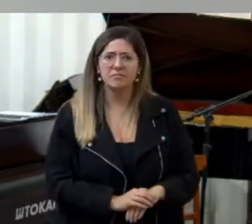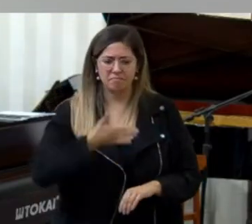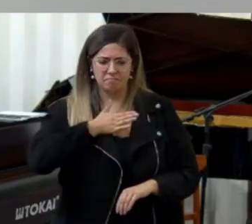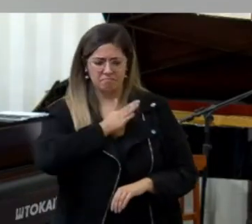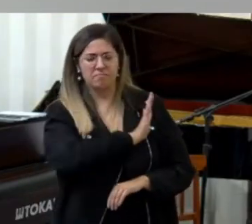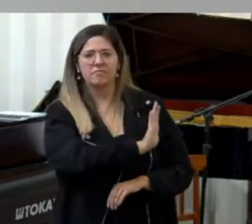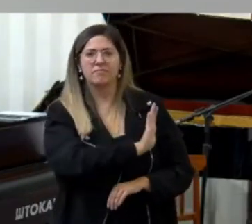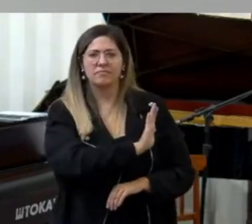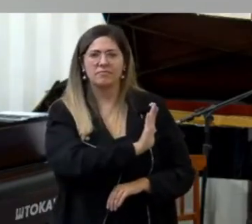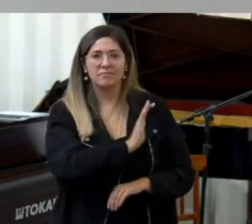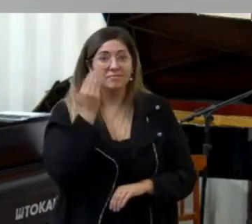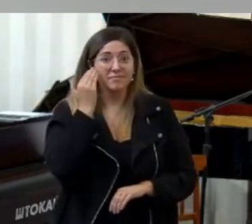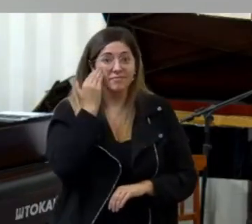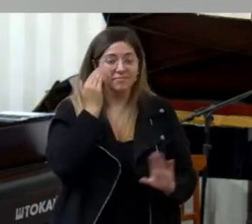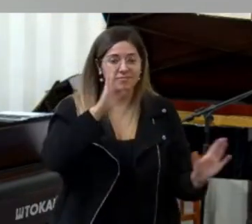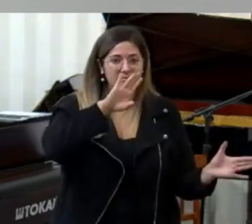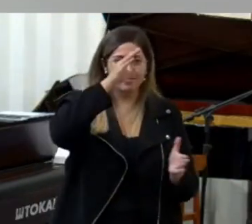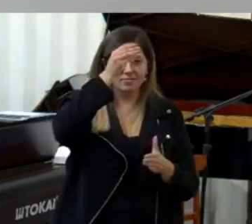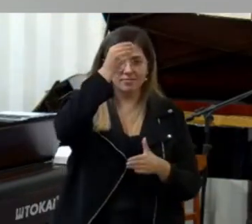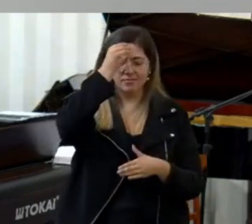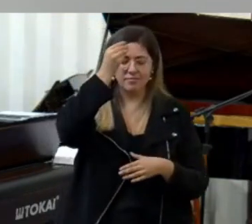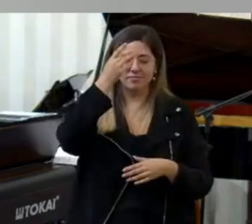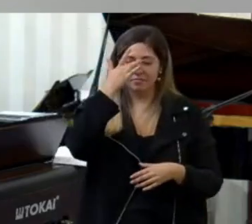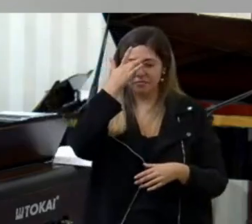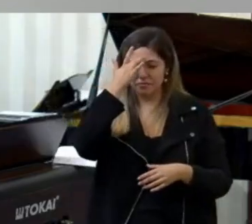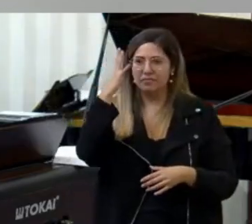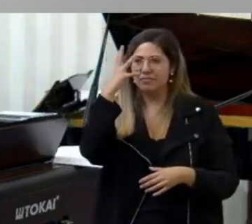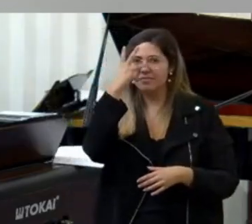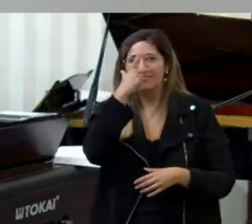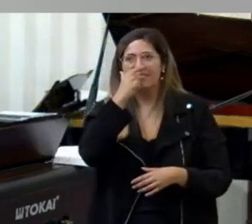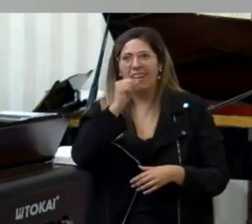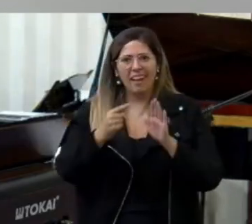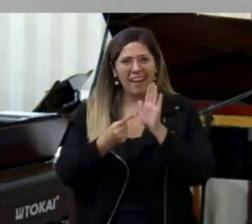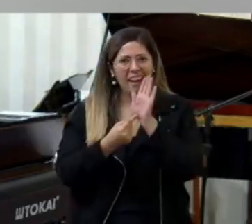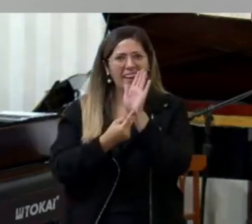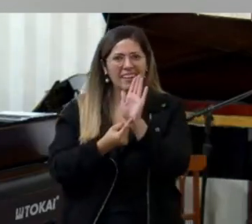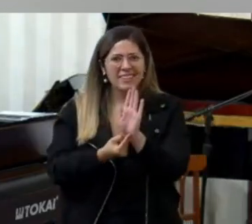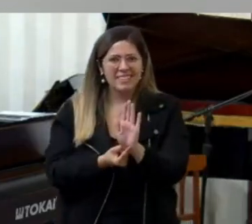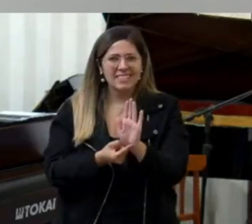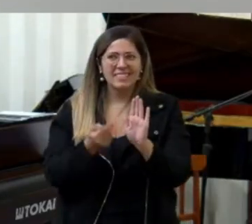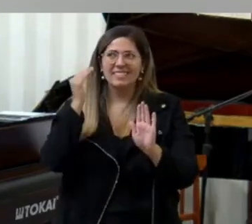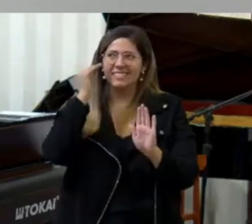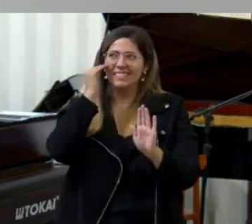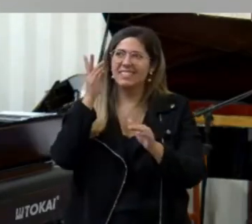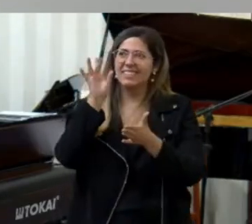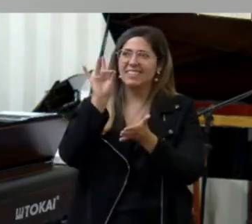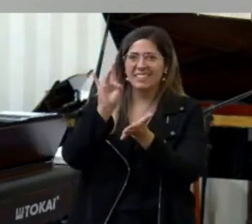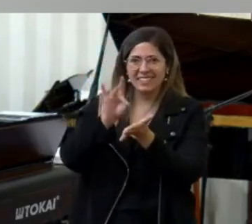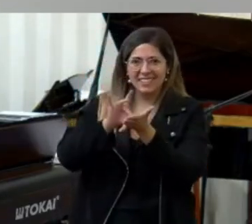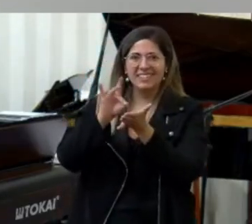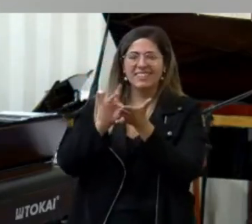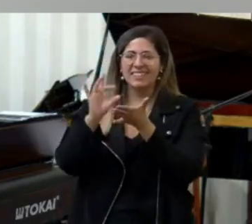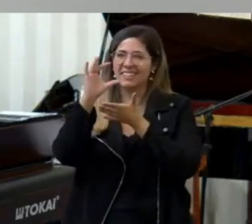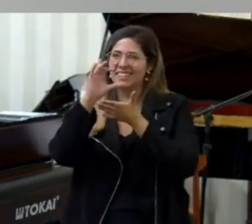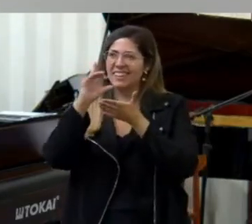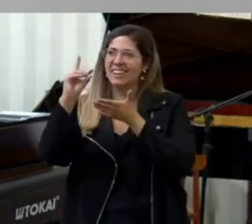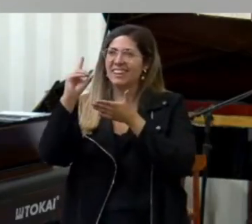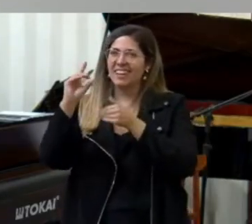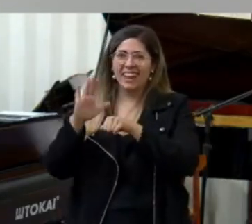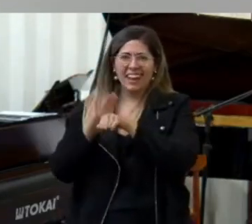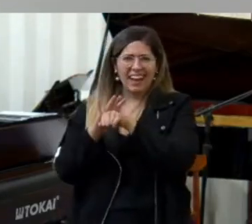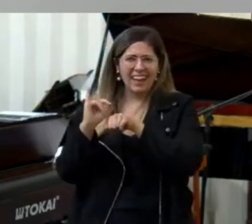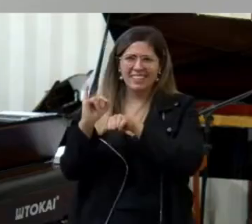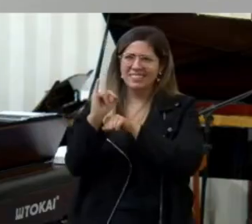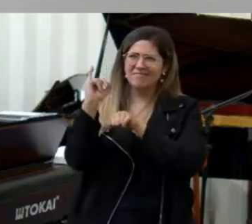coisa bonita, para evidenciar o que é considerar verdadeiramente Deus o supremo valor,